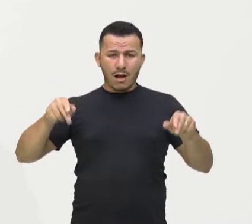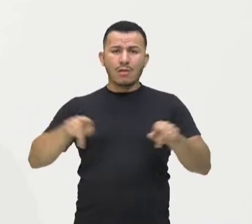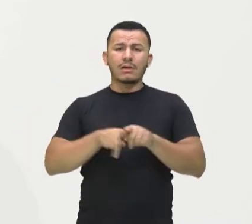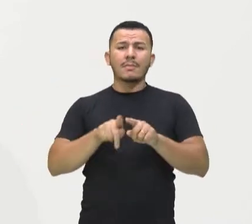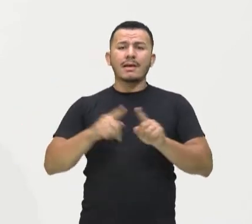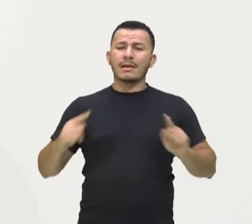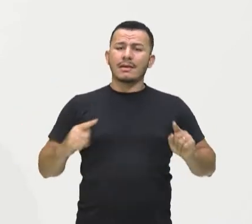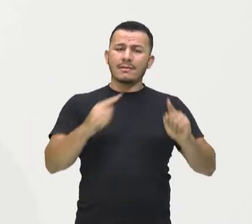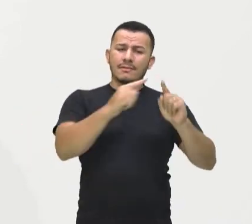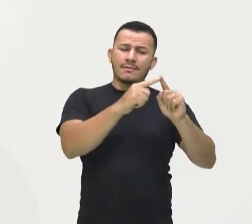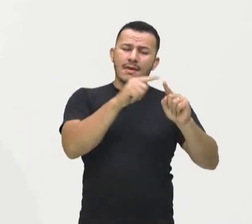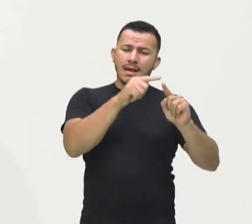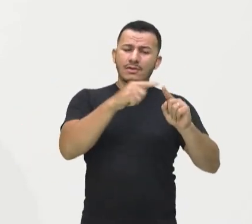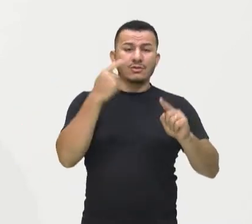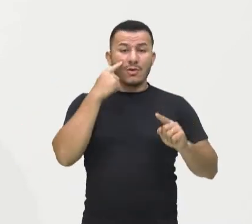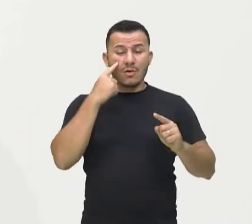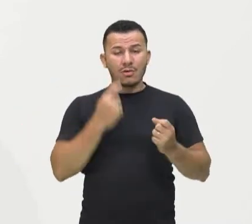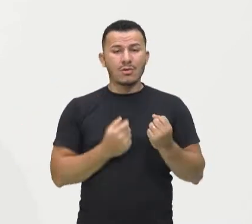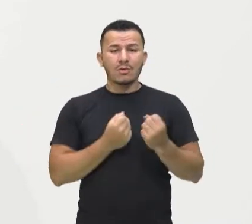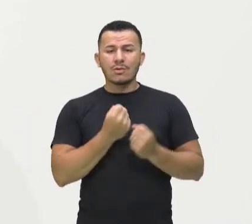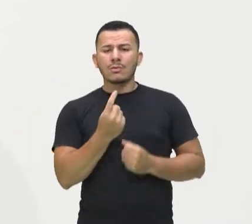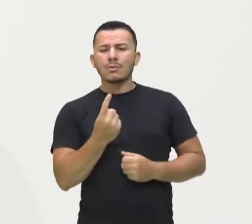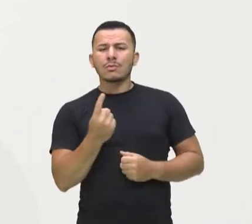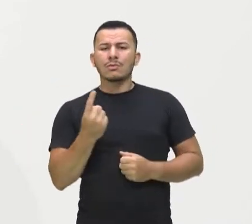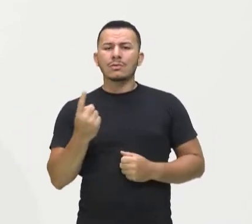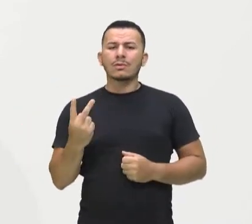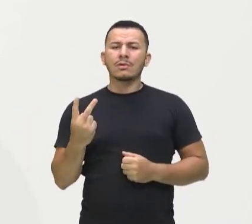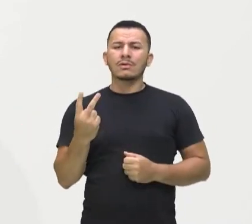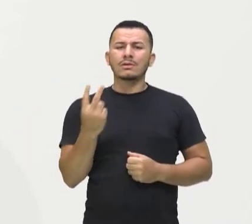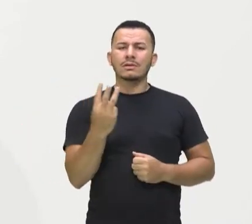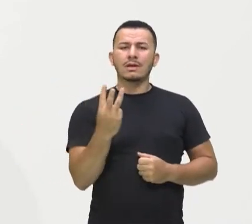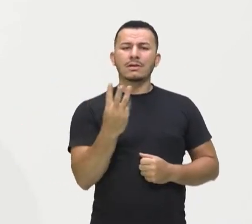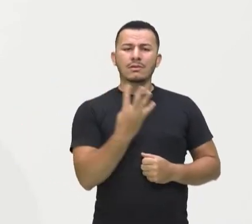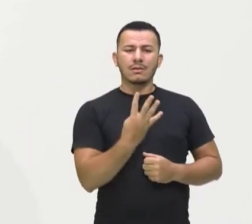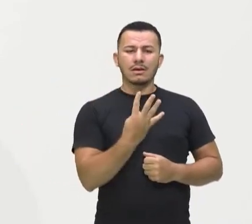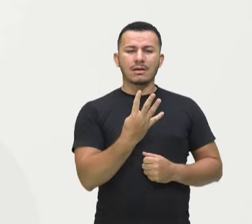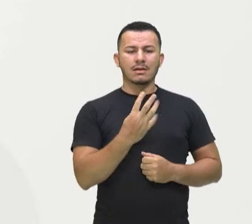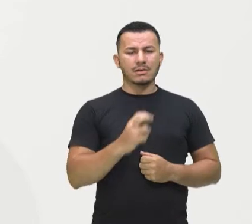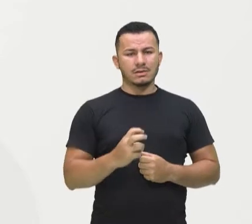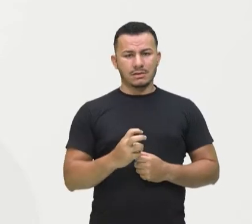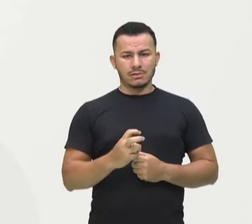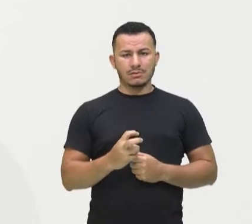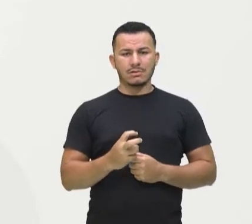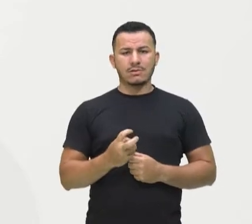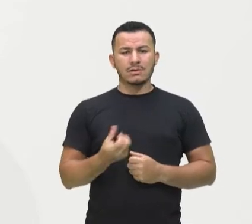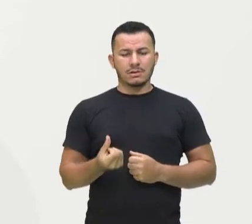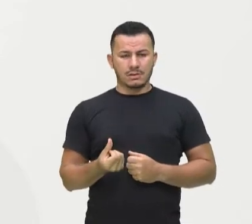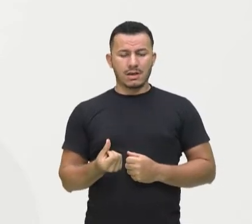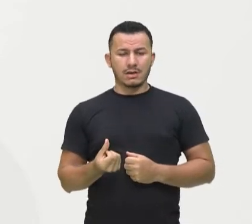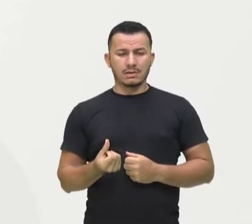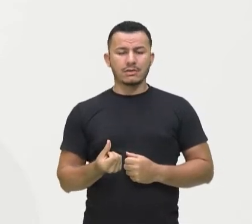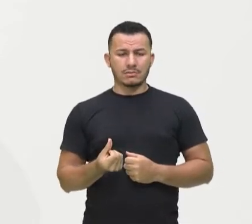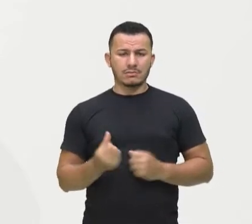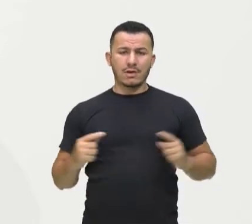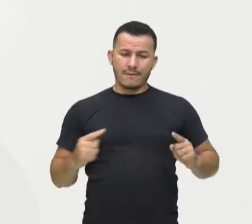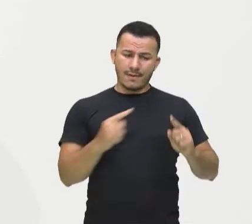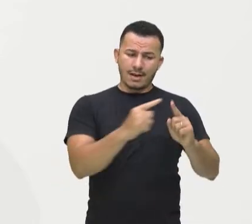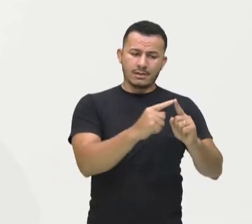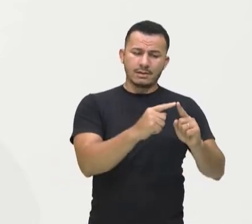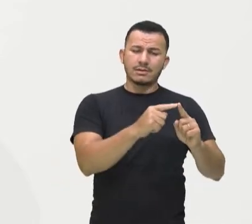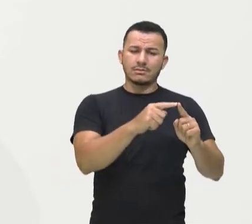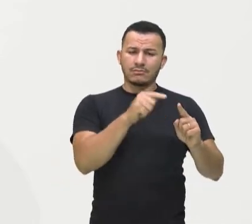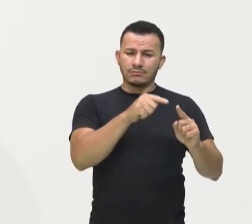vértices. Ó. Eu tenho 1, 2, 3, 4, 5, 6 vértices, que por